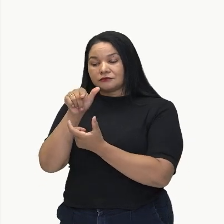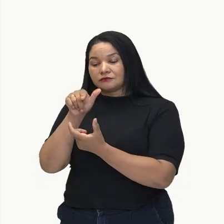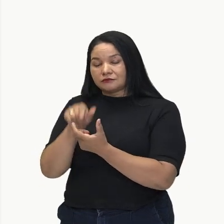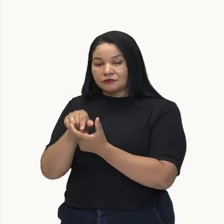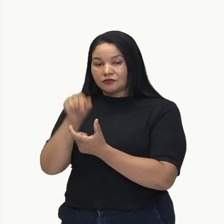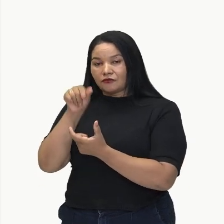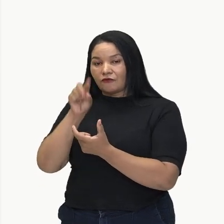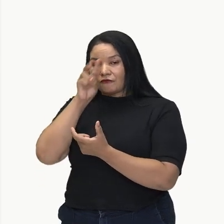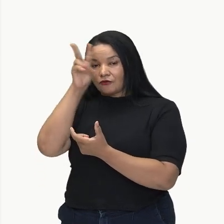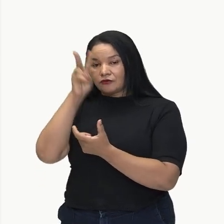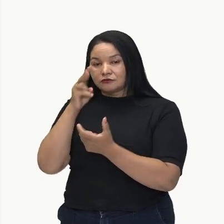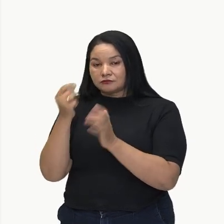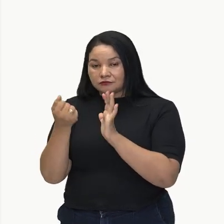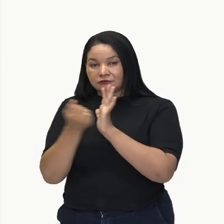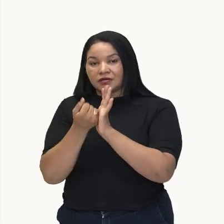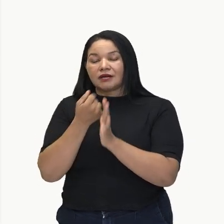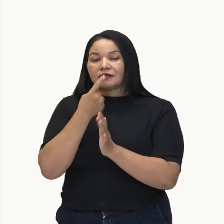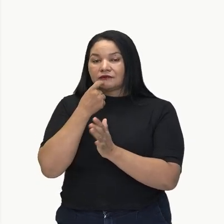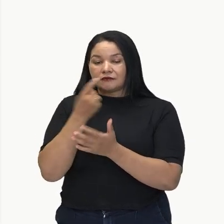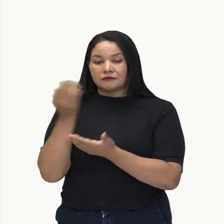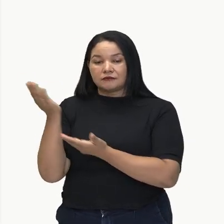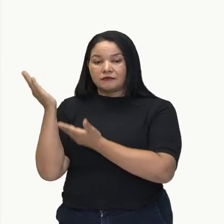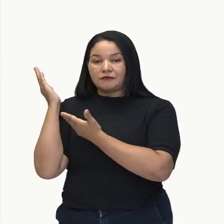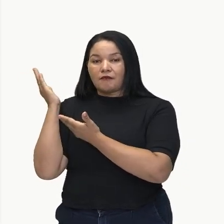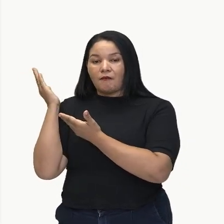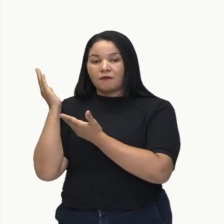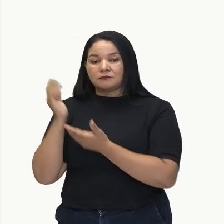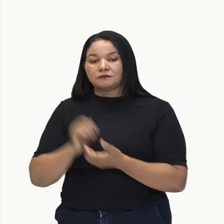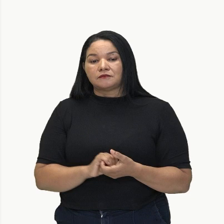teléfono, teléfono. Português,